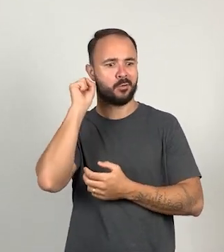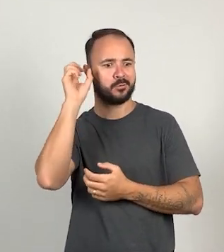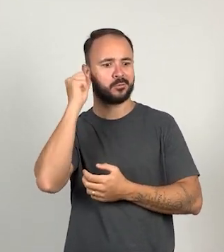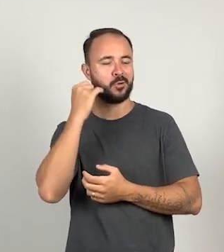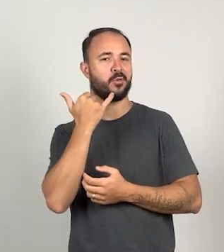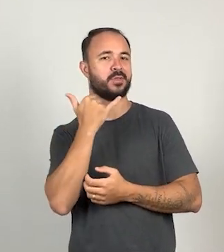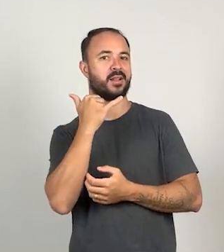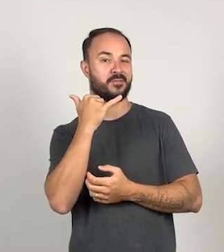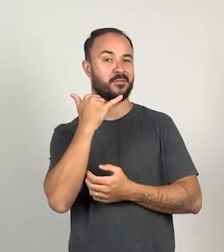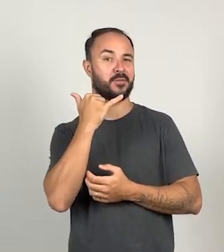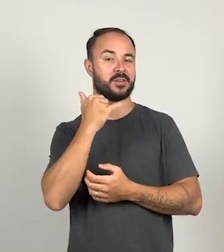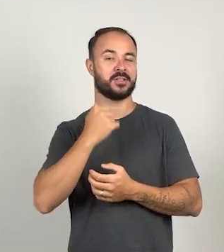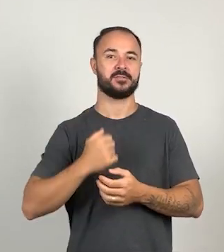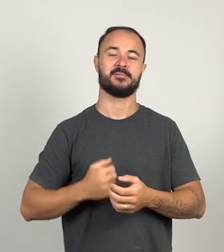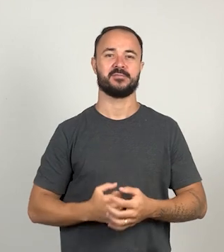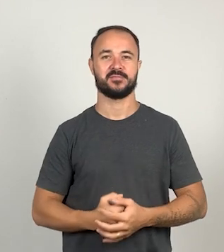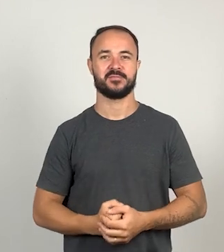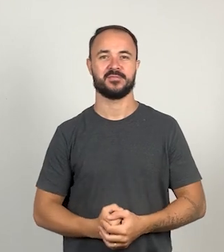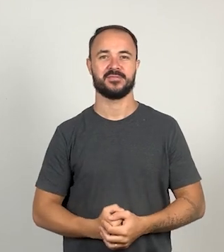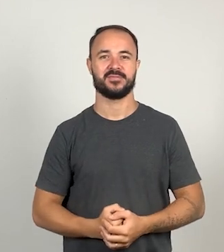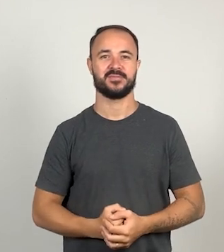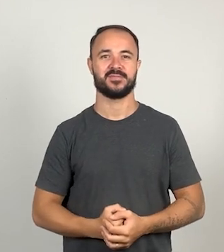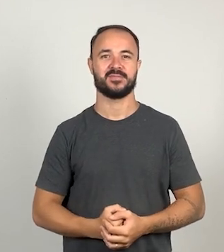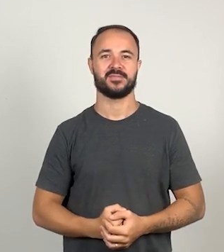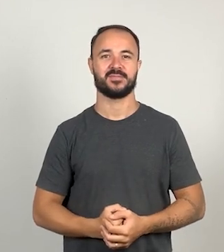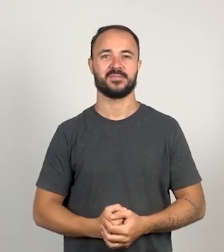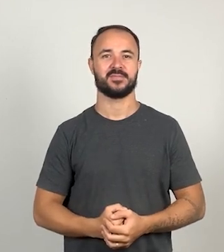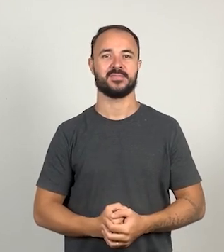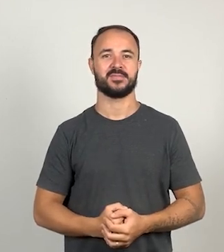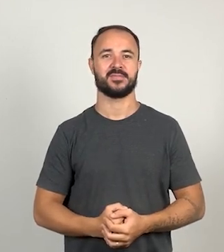que o telefone faz.